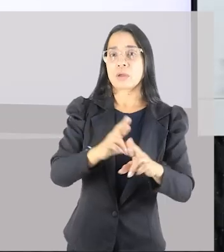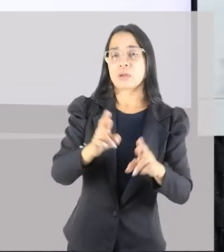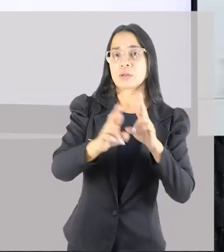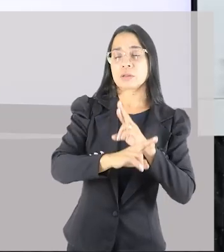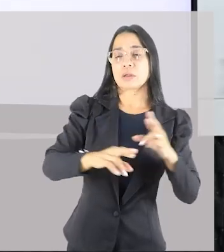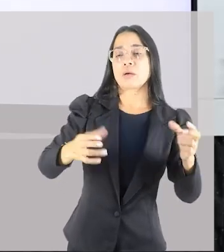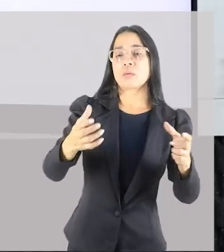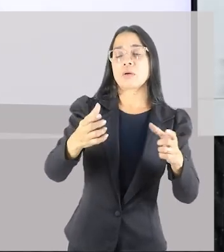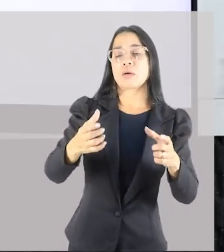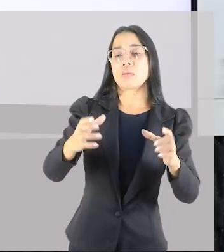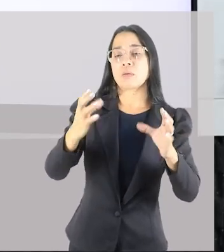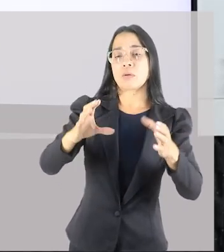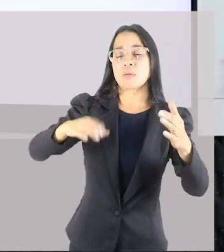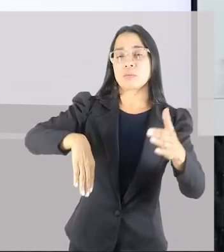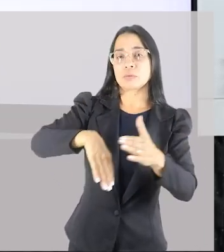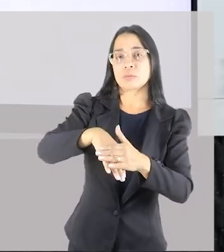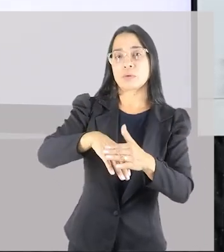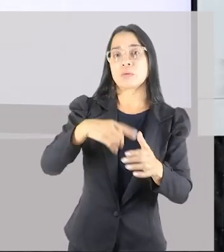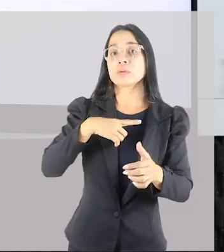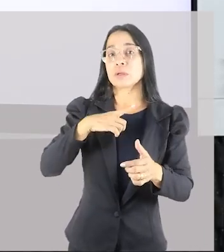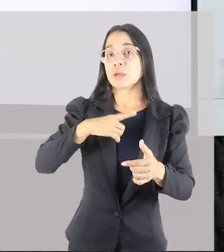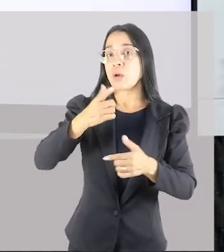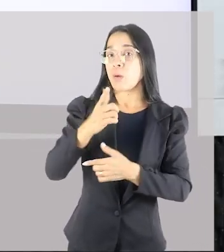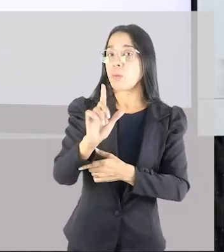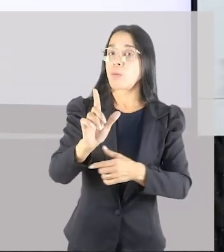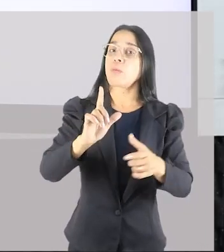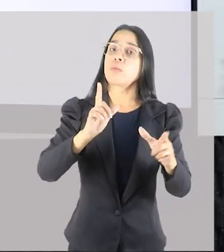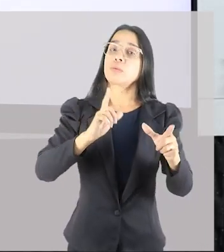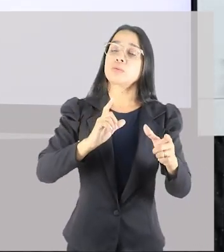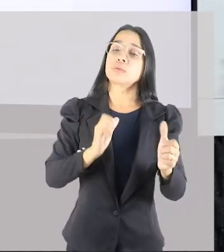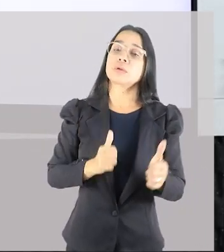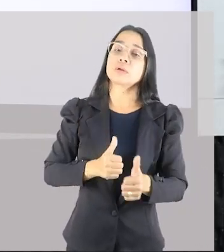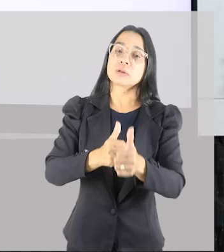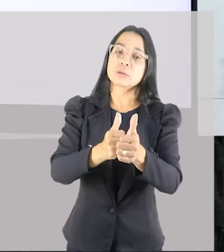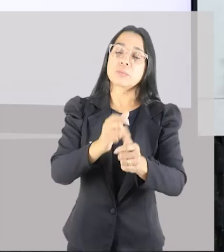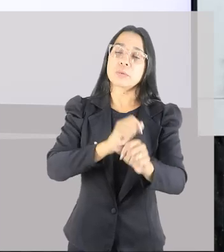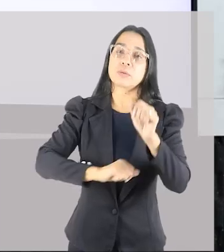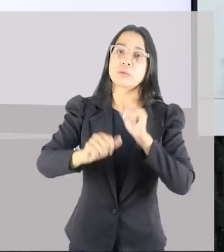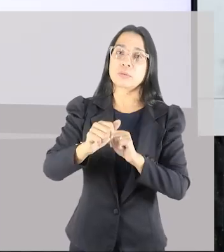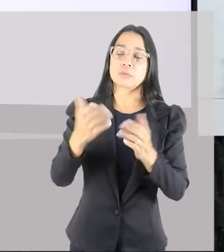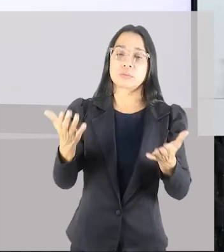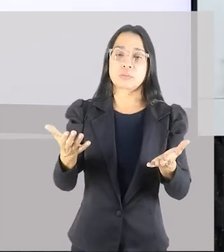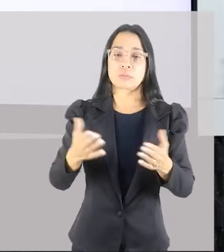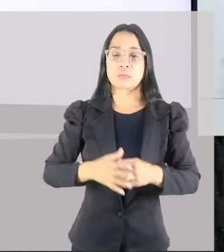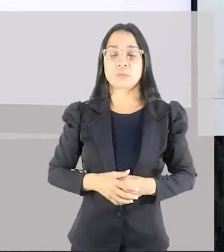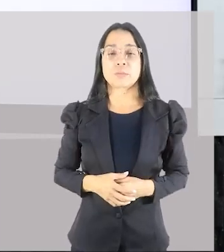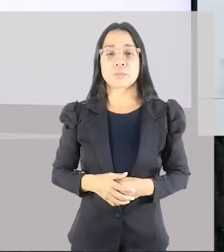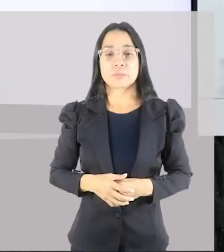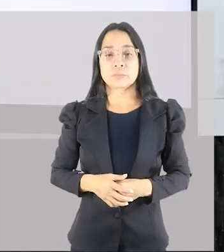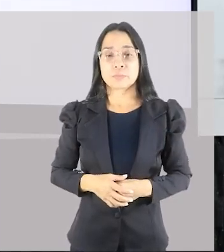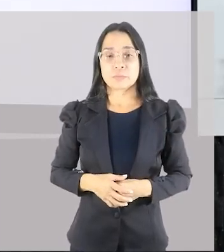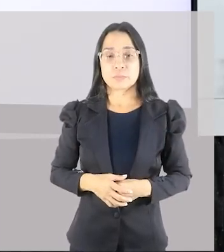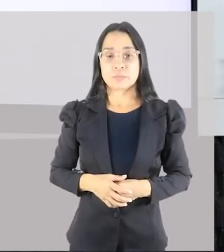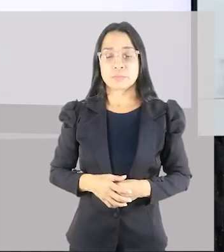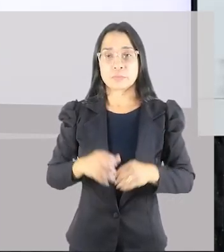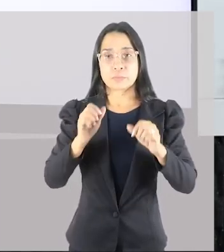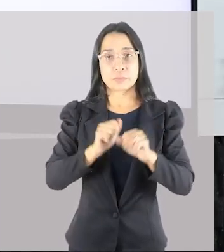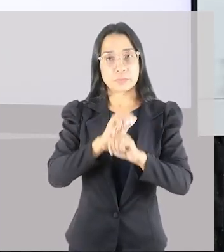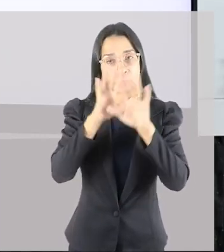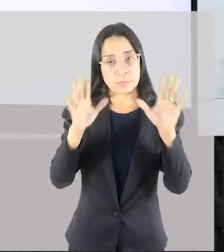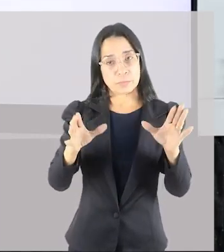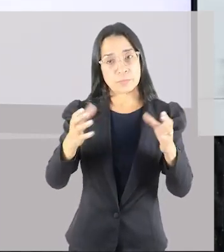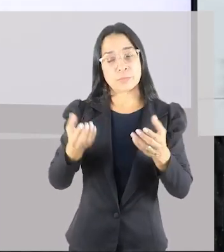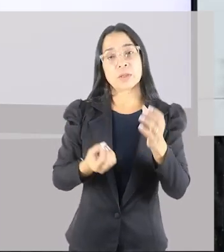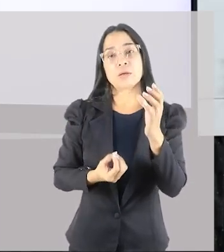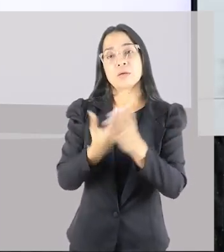esportes também que estão em igual patamar ou quase chegando perto disto mas aí Claro é